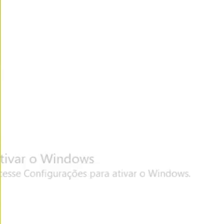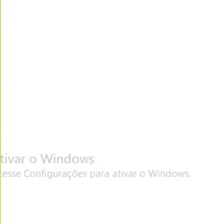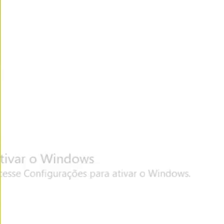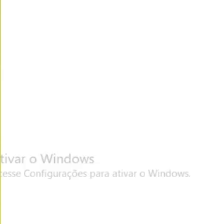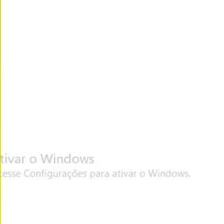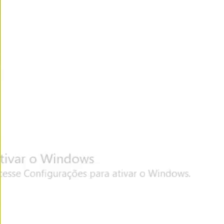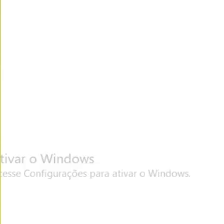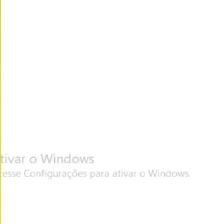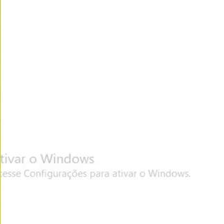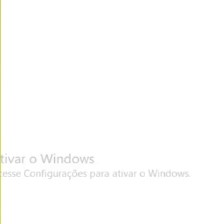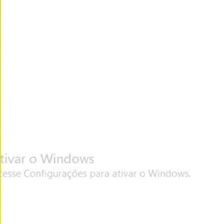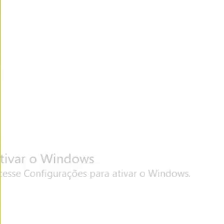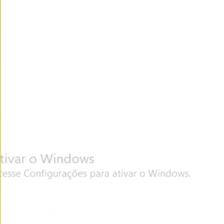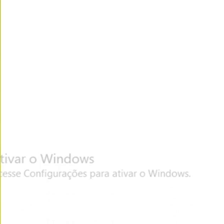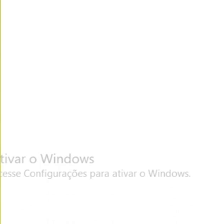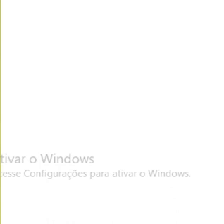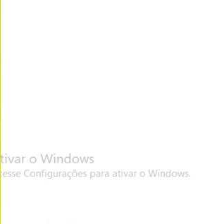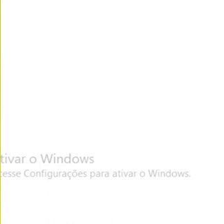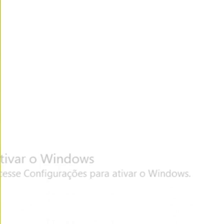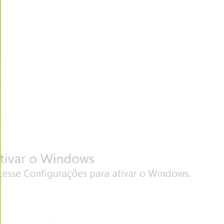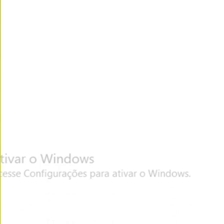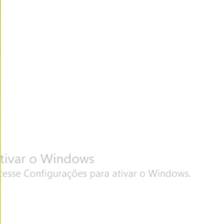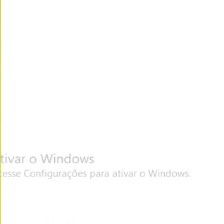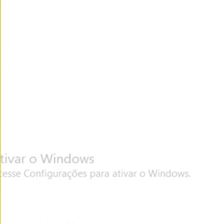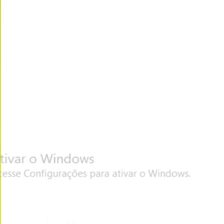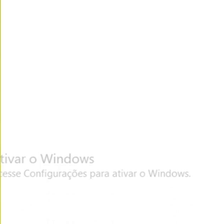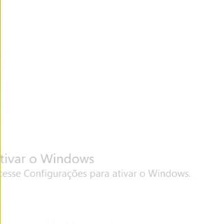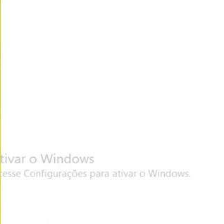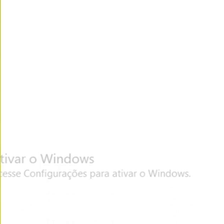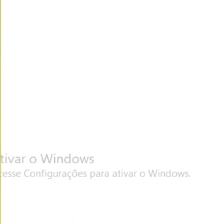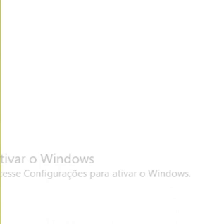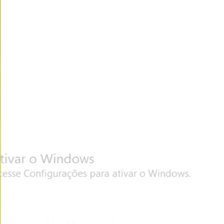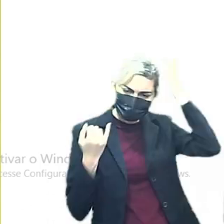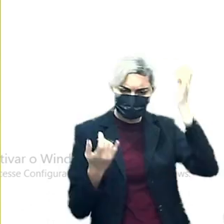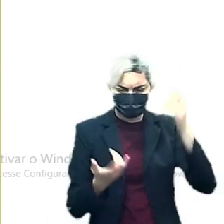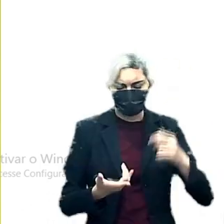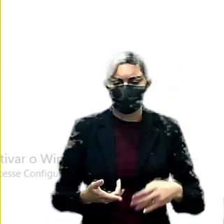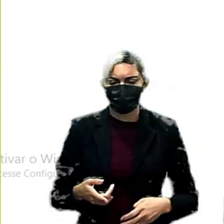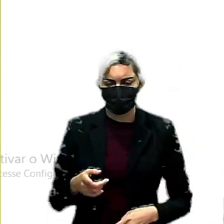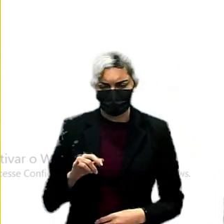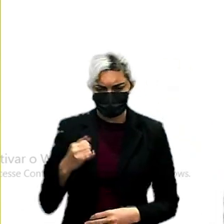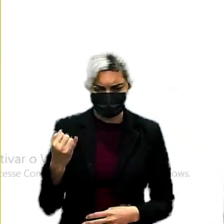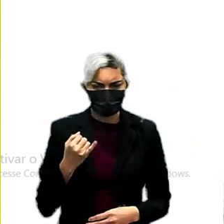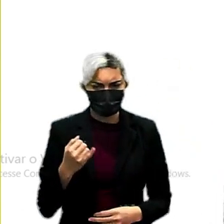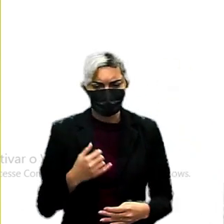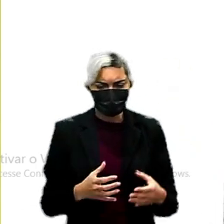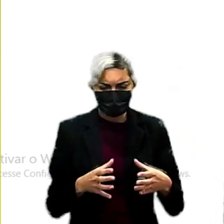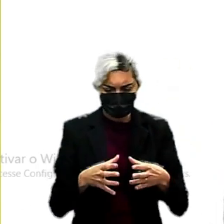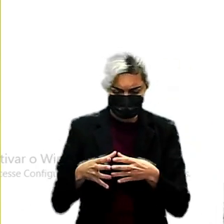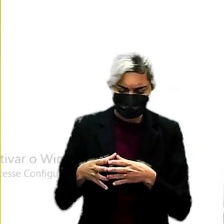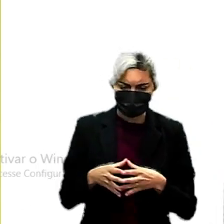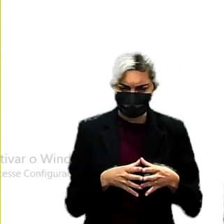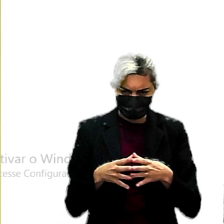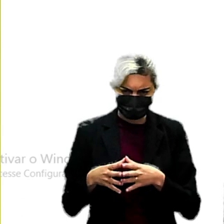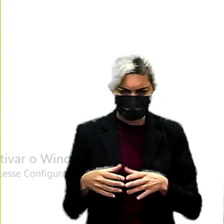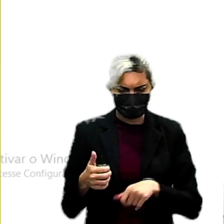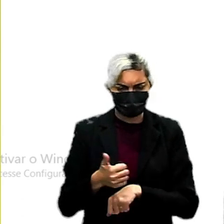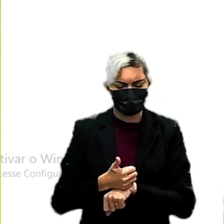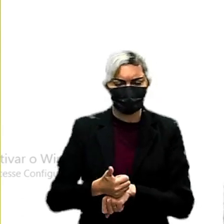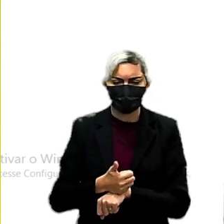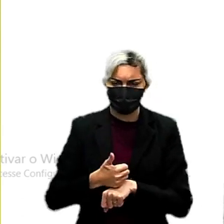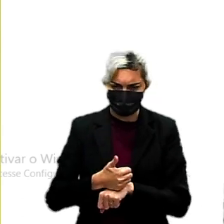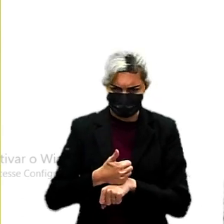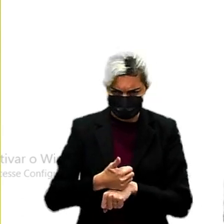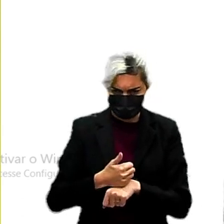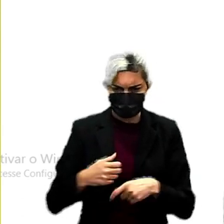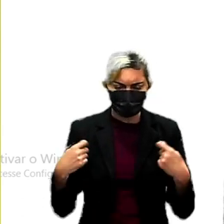nas minhas turmas da importância do envolvimento profissional